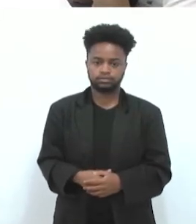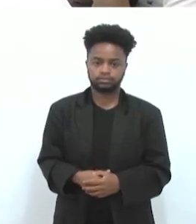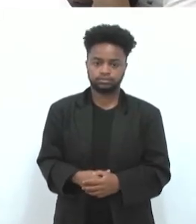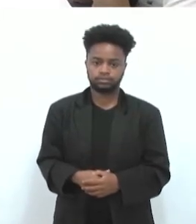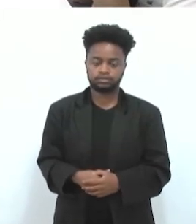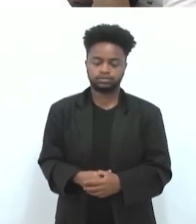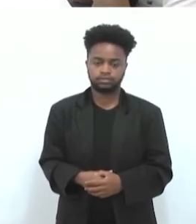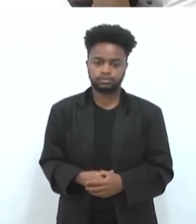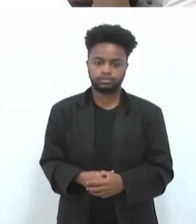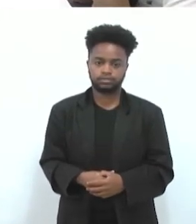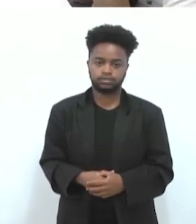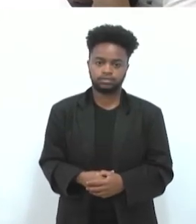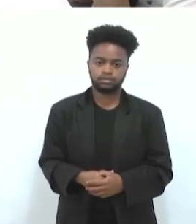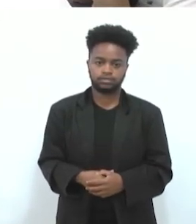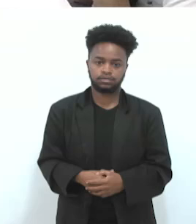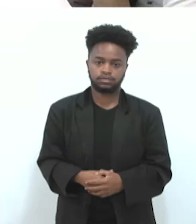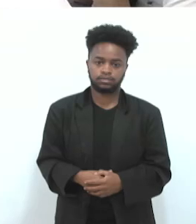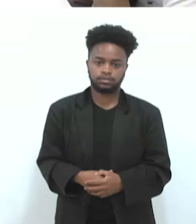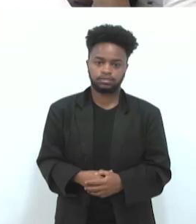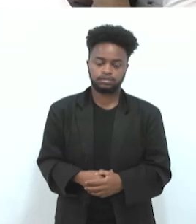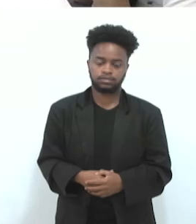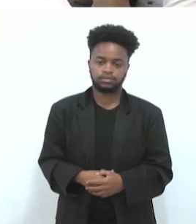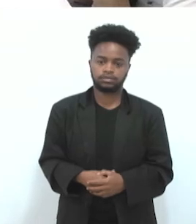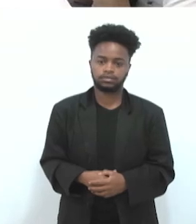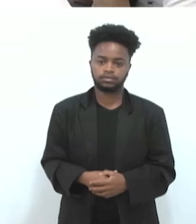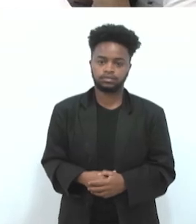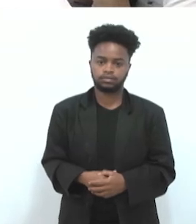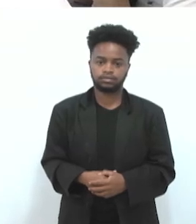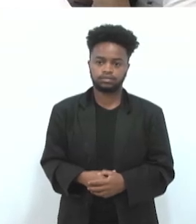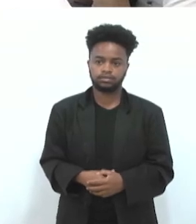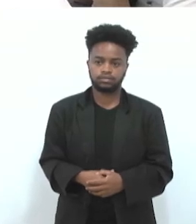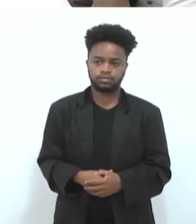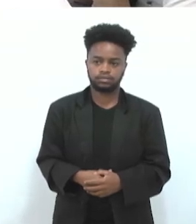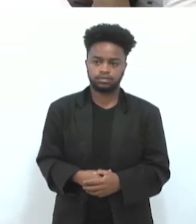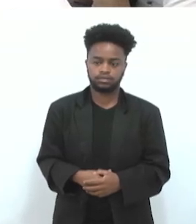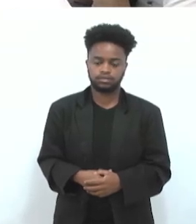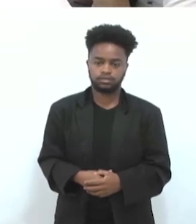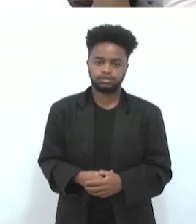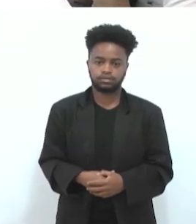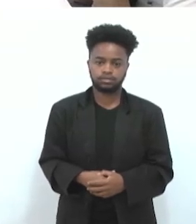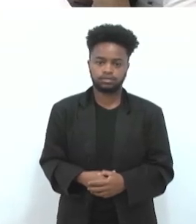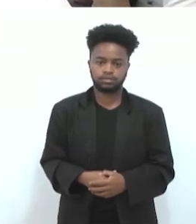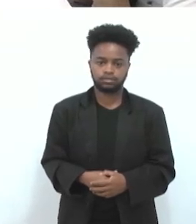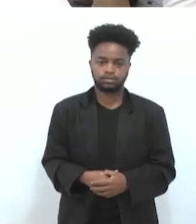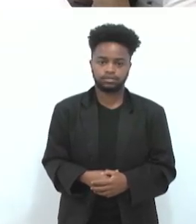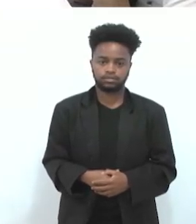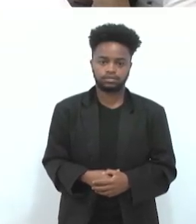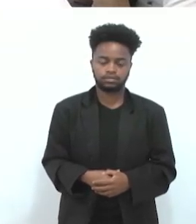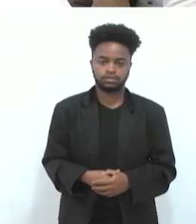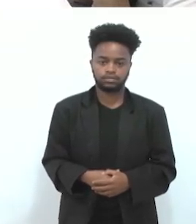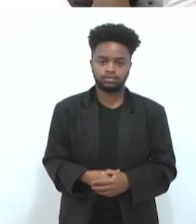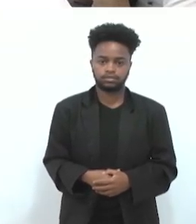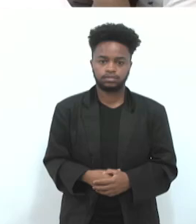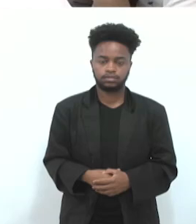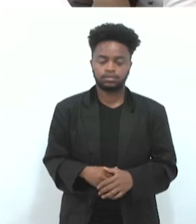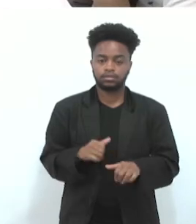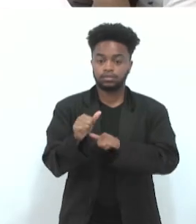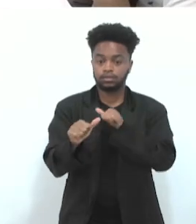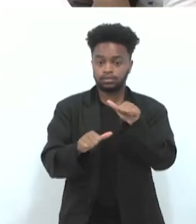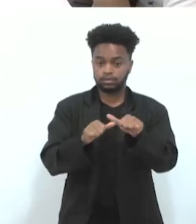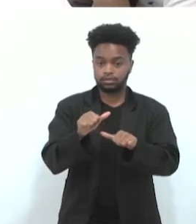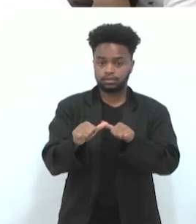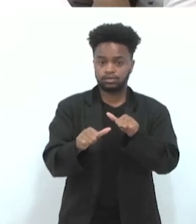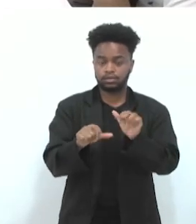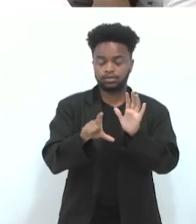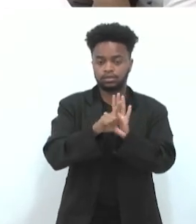Dionísio Lins, Luiz Paulo, Marta Rocha, Jair Bittencourt, Marina do MST, Rodrigo Bacelar, Brazão, que altera a